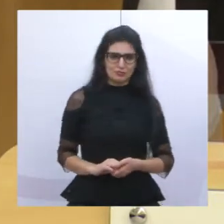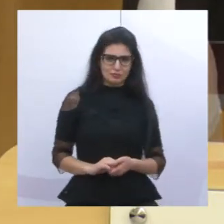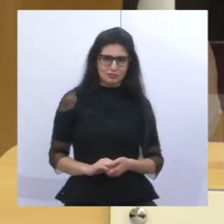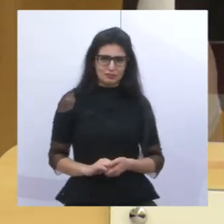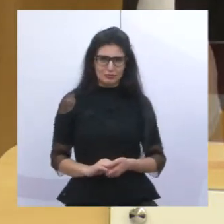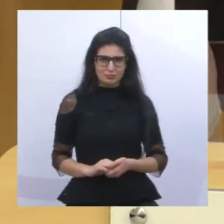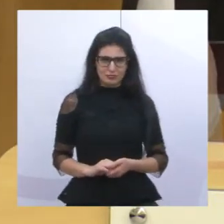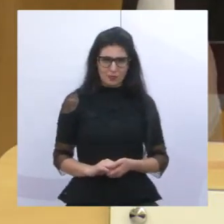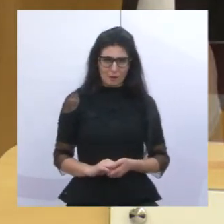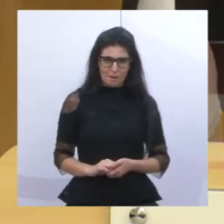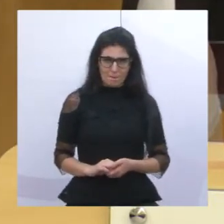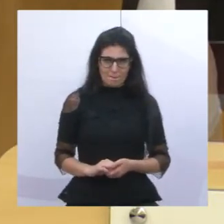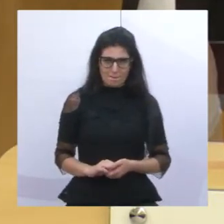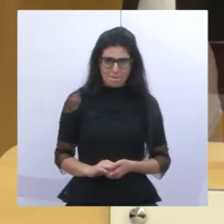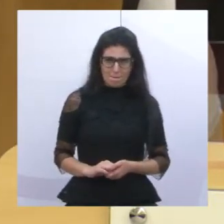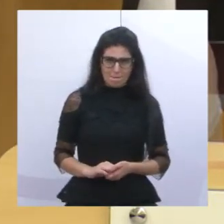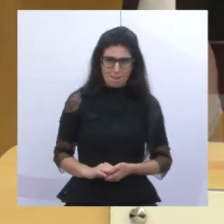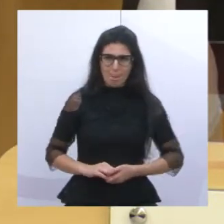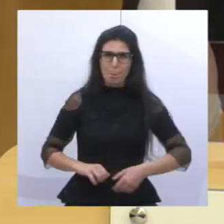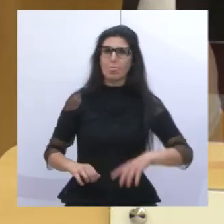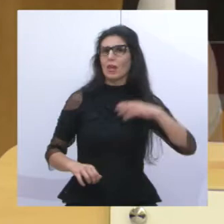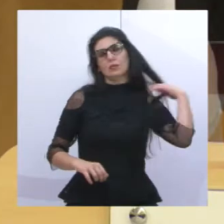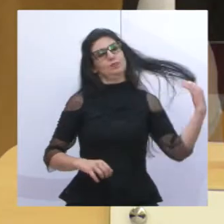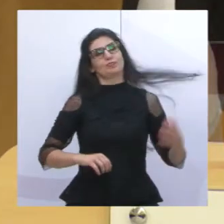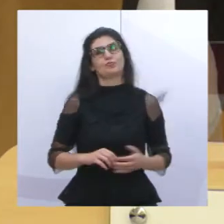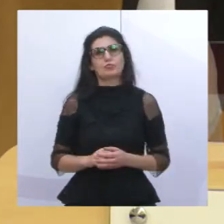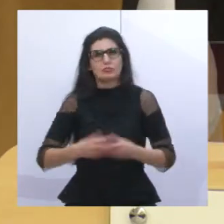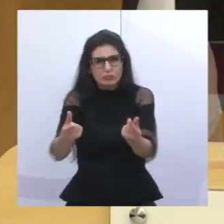Ele coloca aqui, ó, que o impacto financeiro